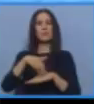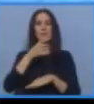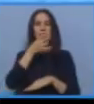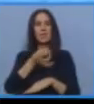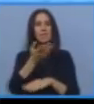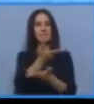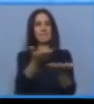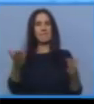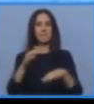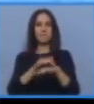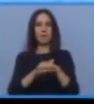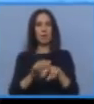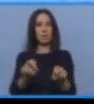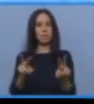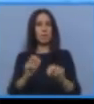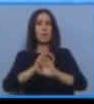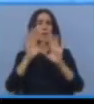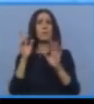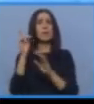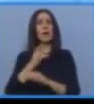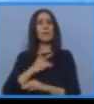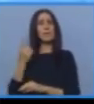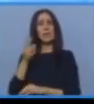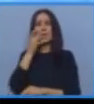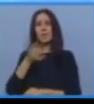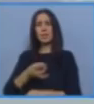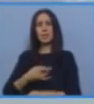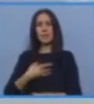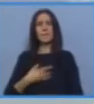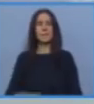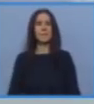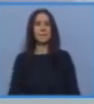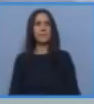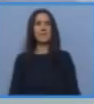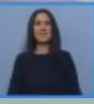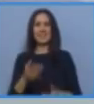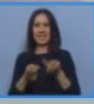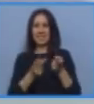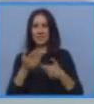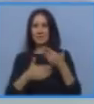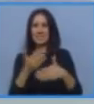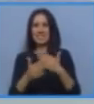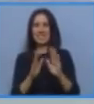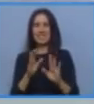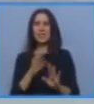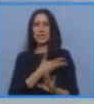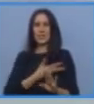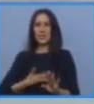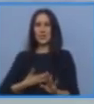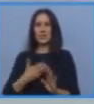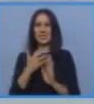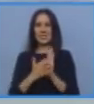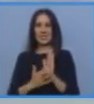o pecado. Claro, perdoa porque nos ama. Vamos avançar nesta análise, senão não deixamos de lado os outros dois